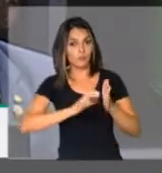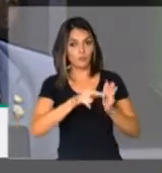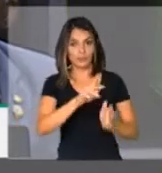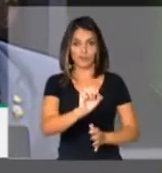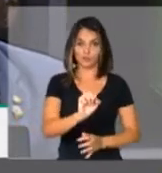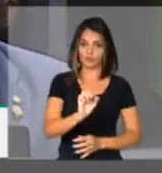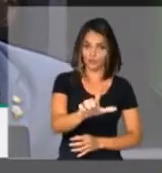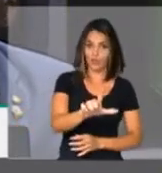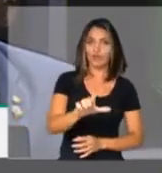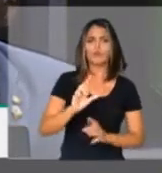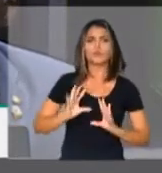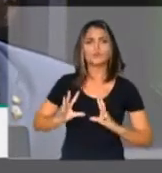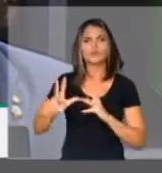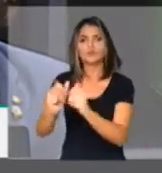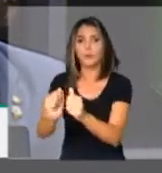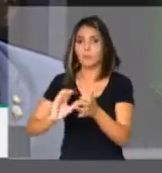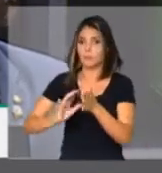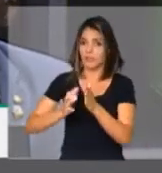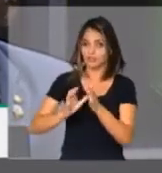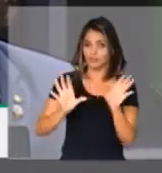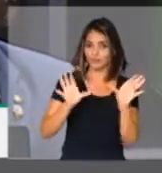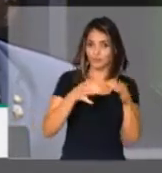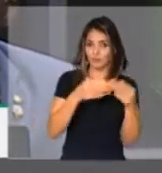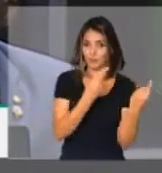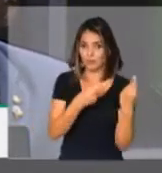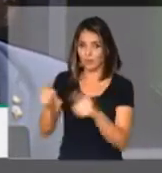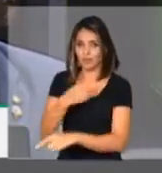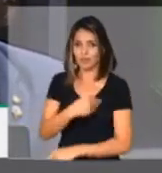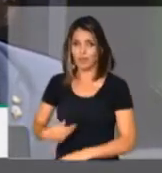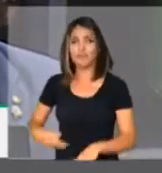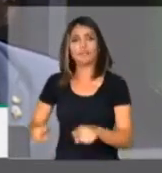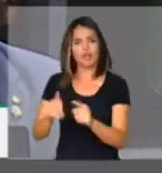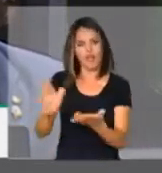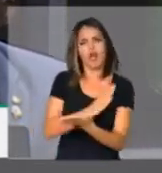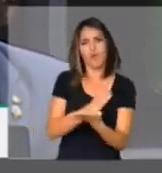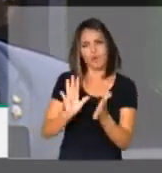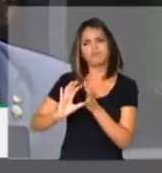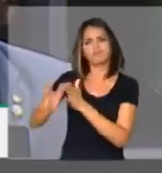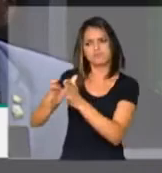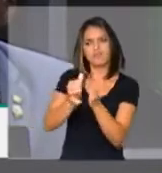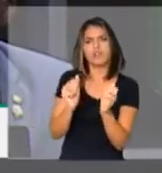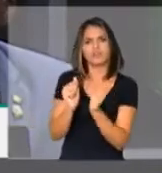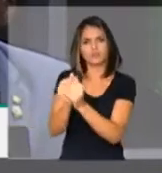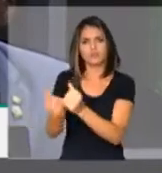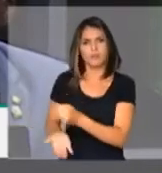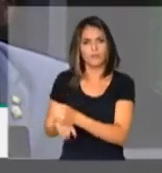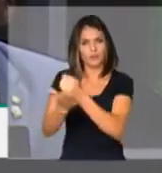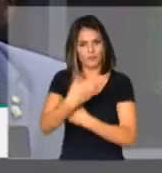e todos os partidos de oposição e até de situação que tem compromisso vão...